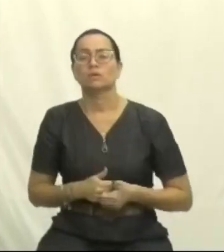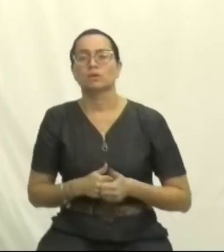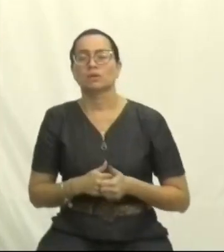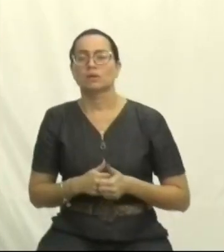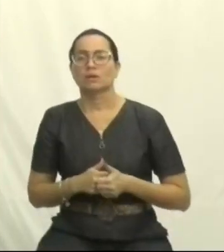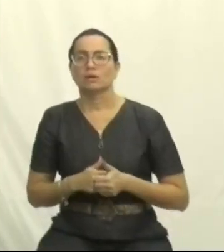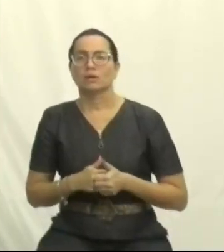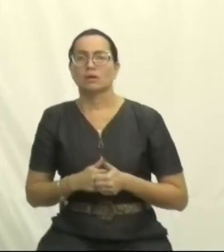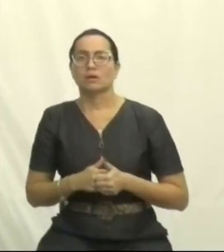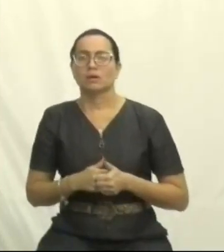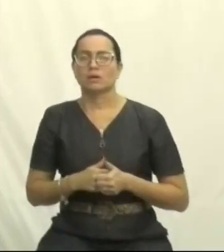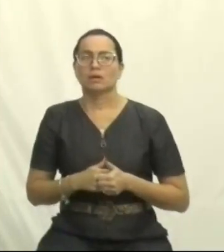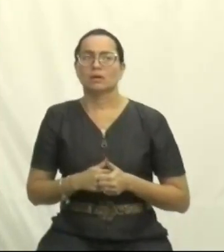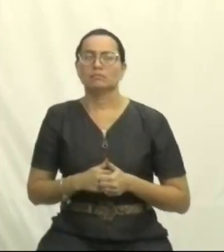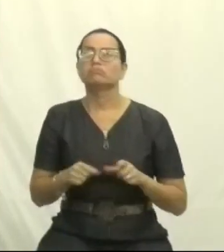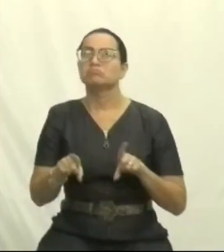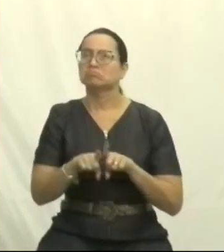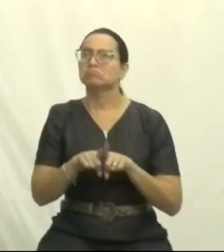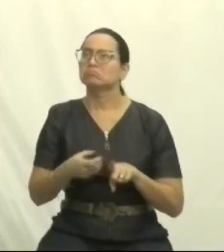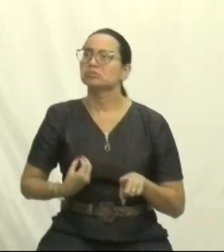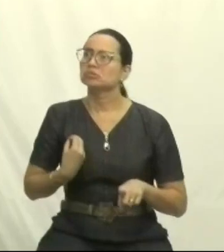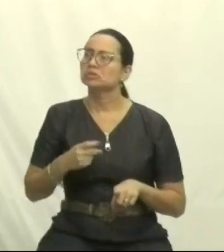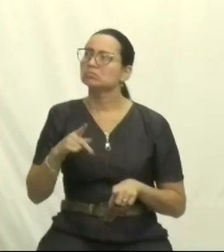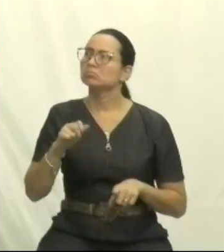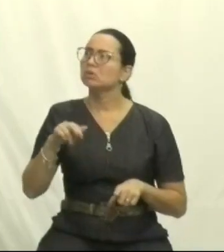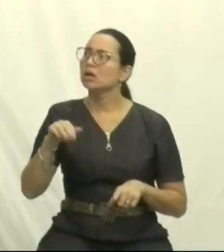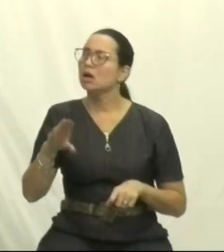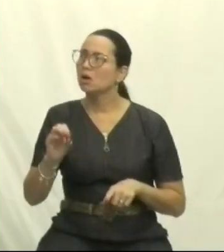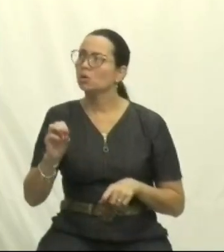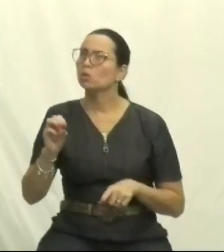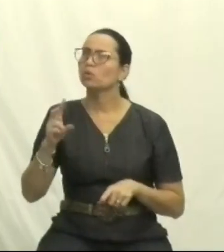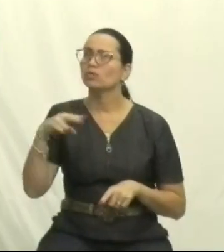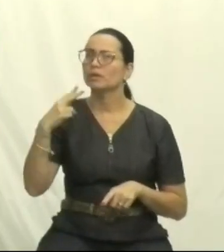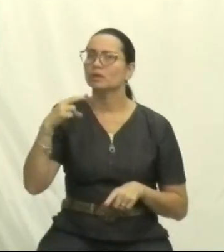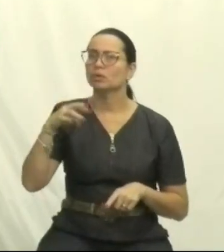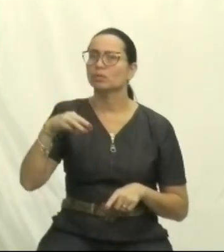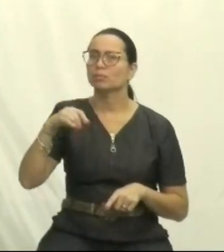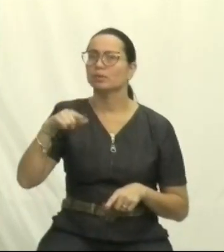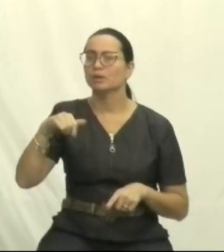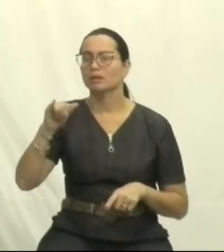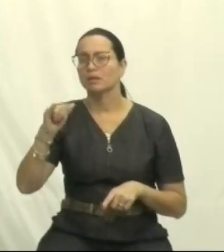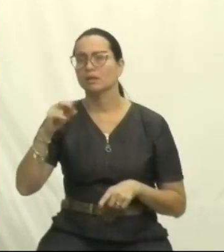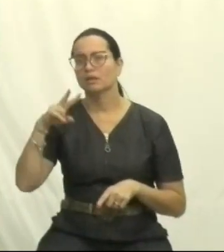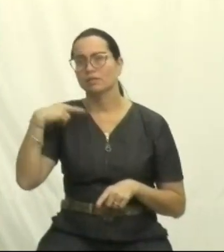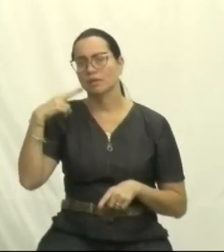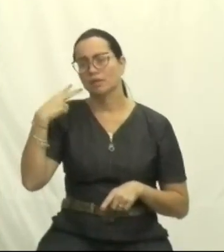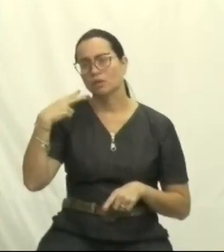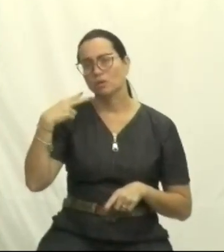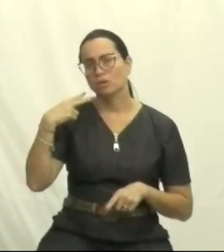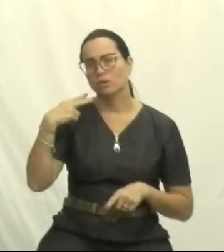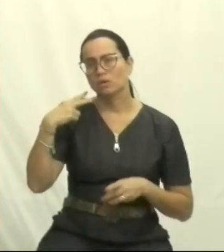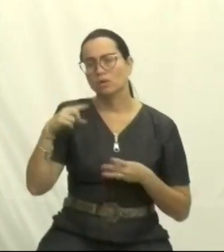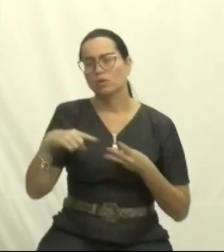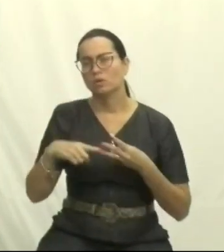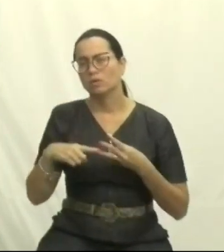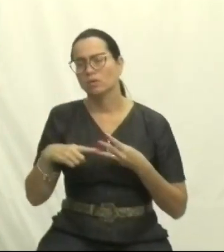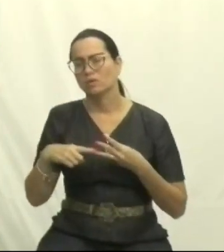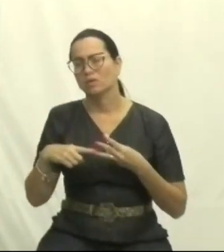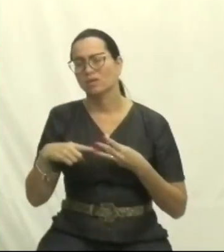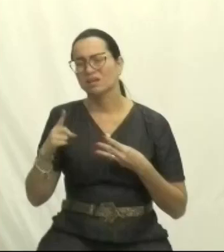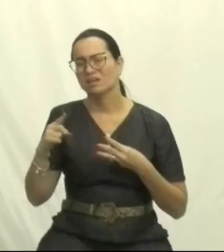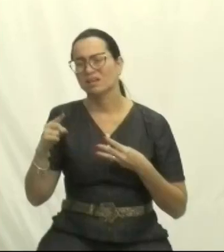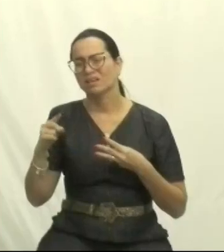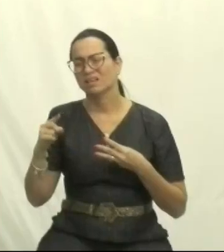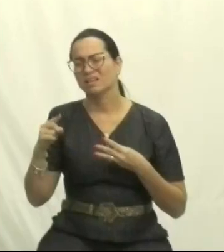esteve presente lá o vereador Paulo, o vereador Miri, o vereador, me ajuda por favor, Paulo